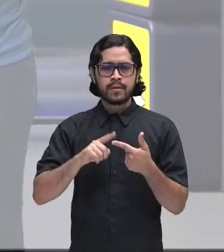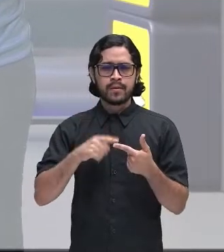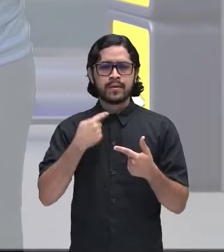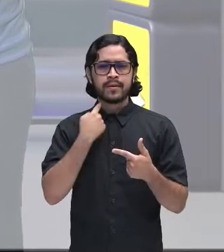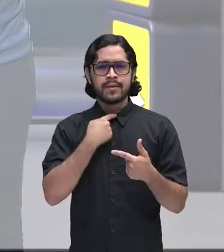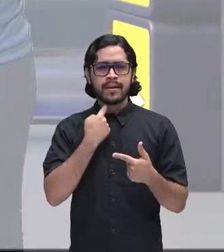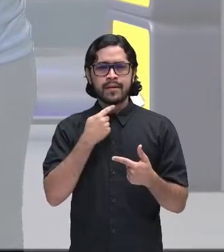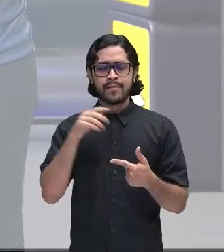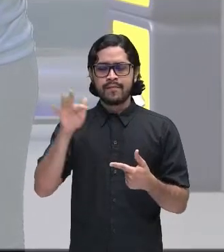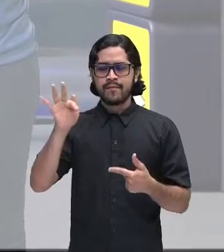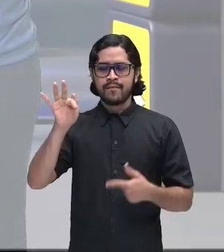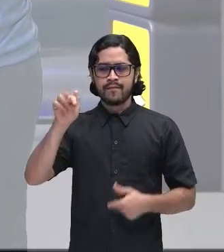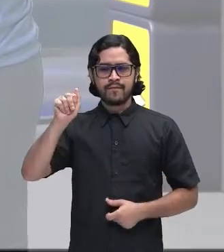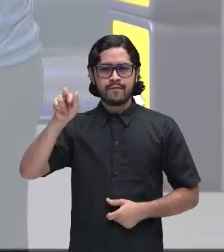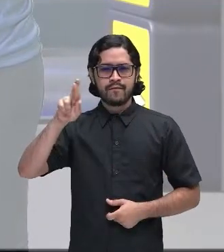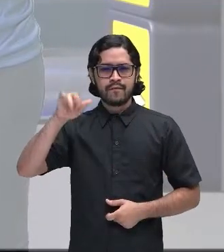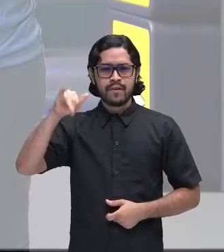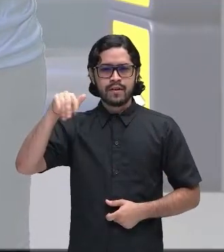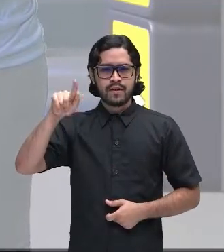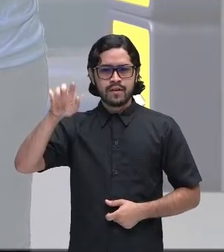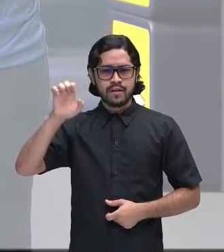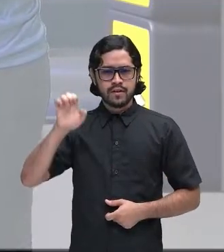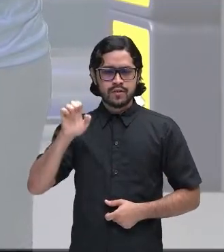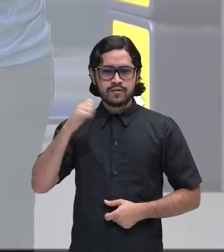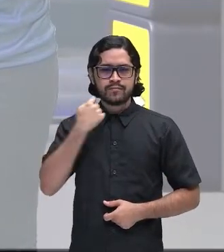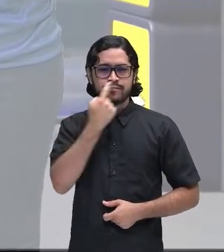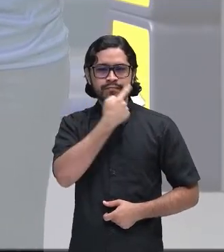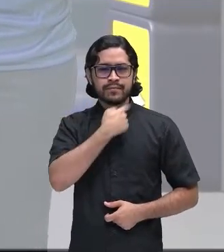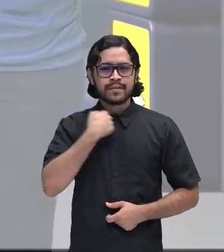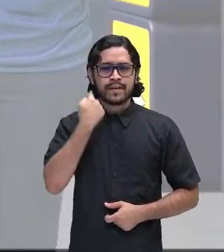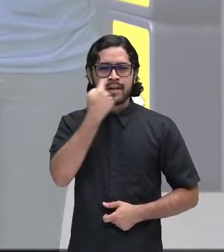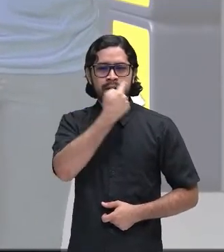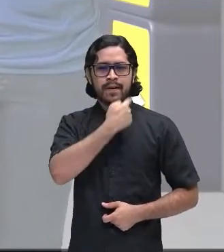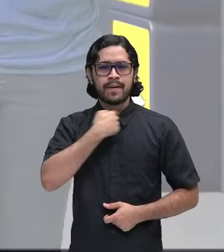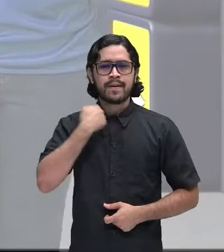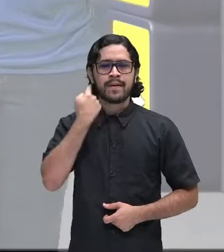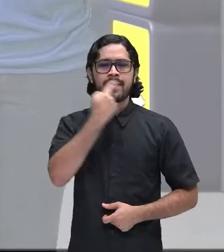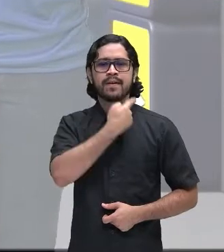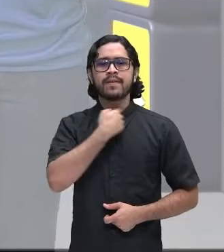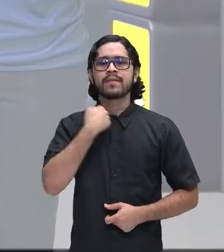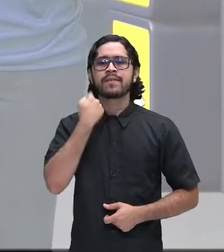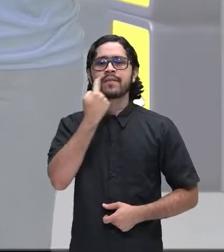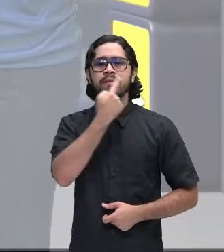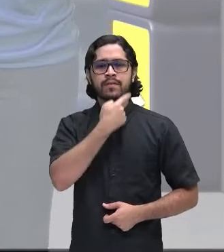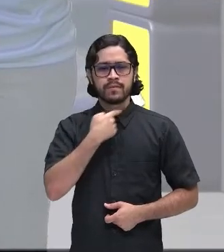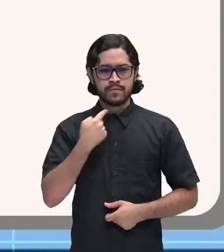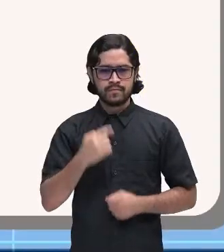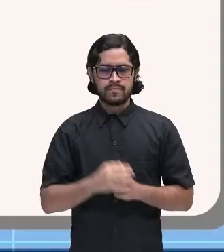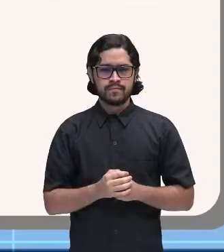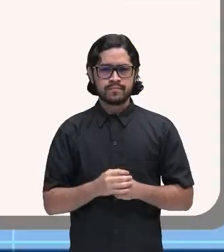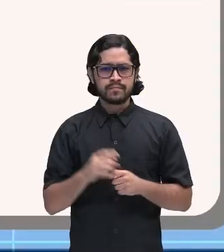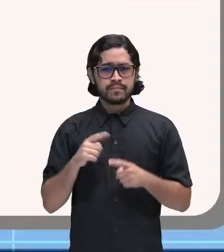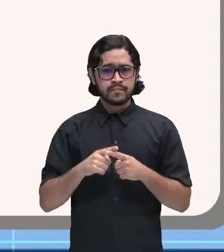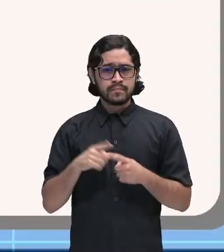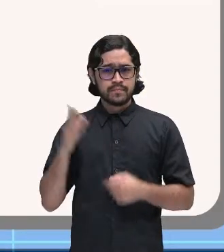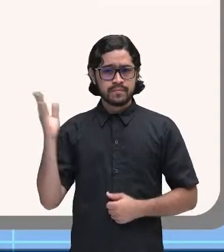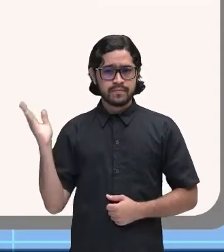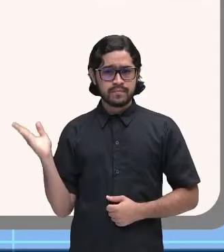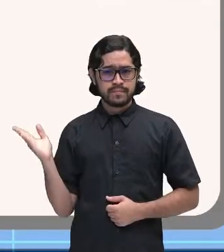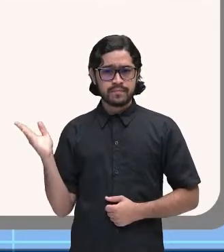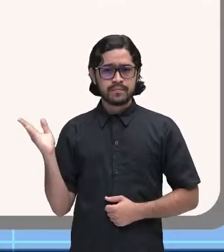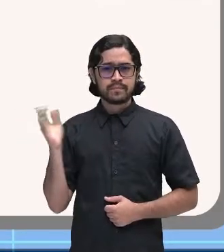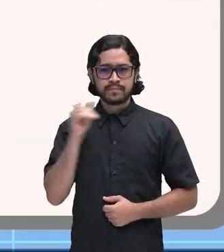o órgão após deglutição. Então na faringe nós temos um ducto curto que